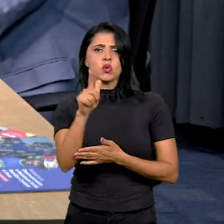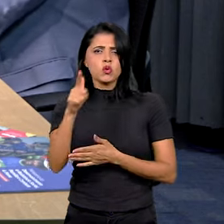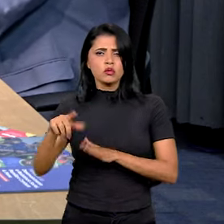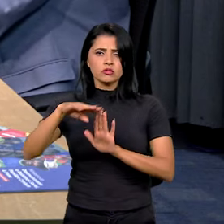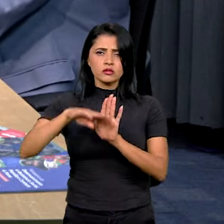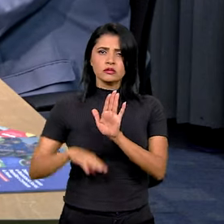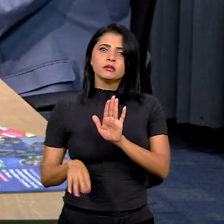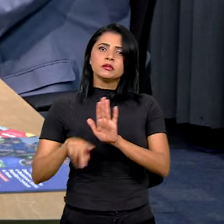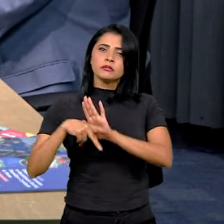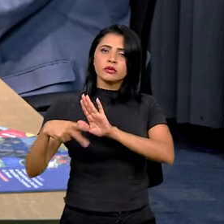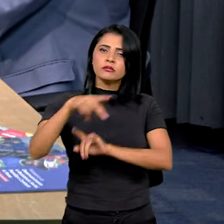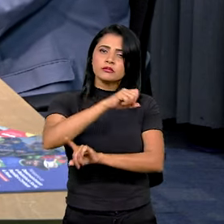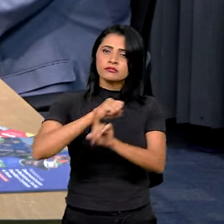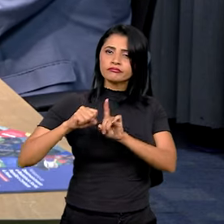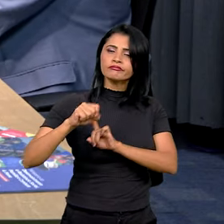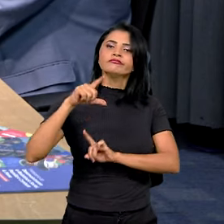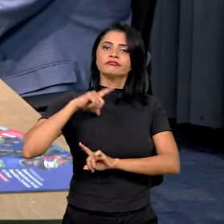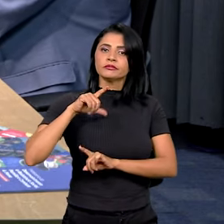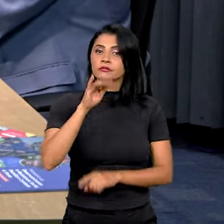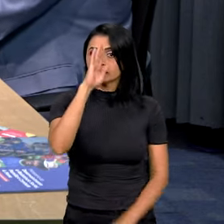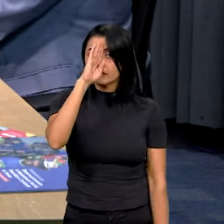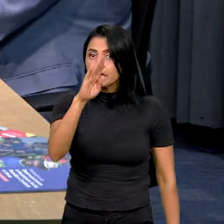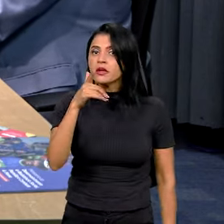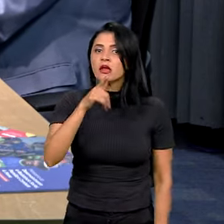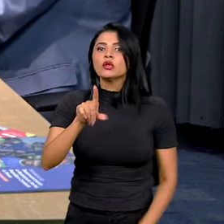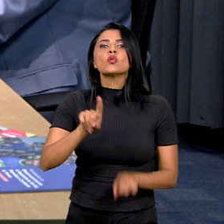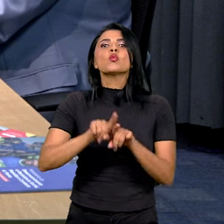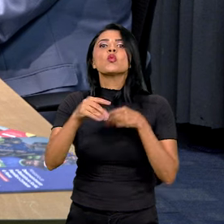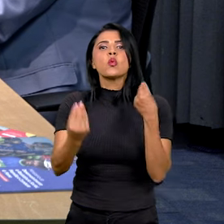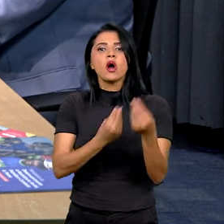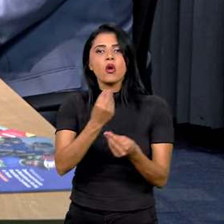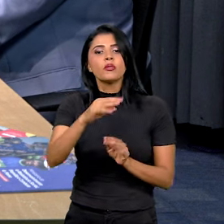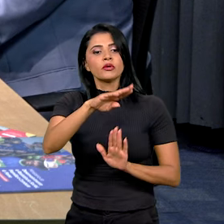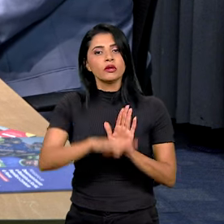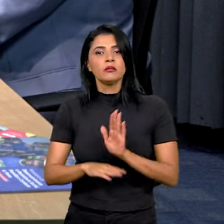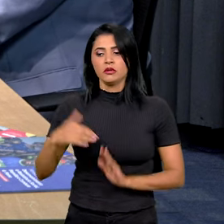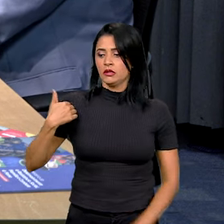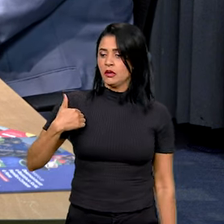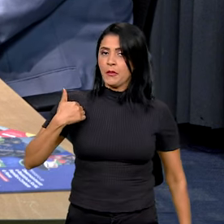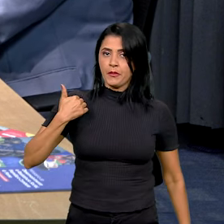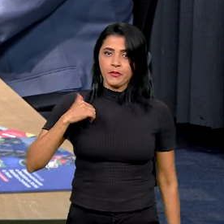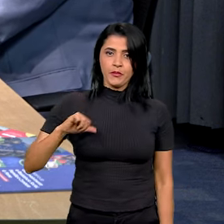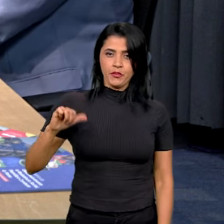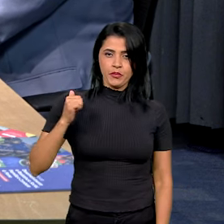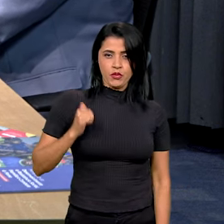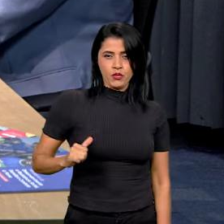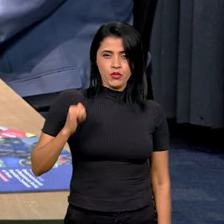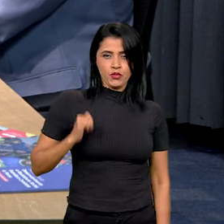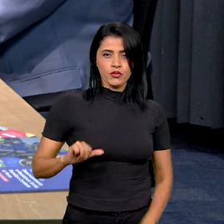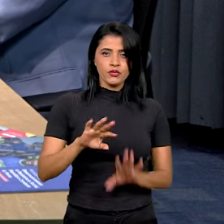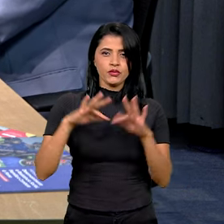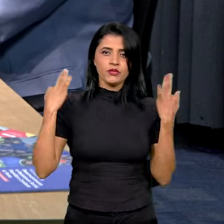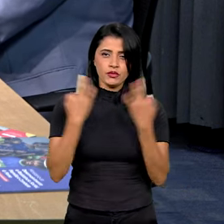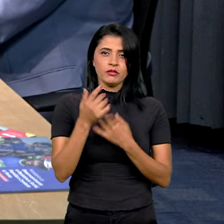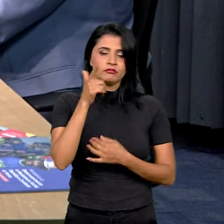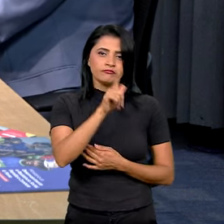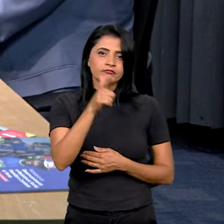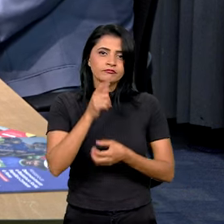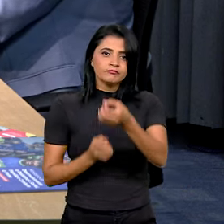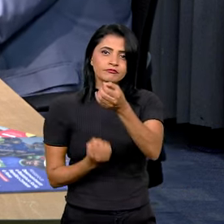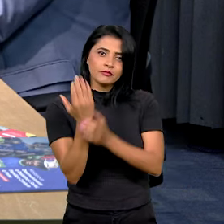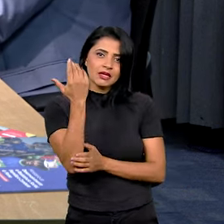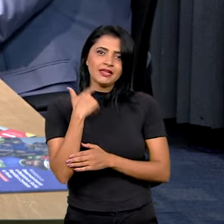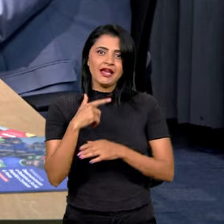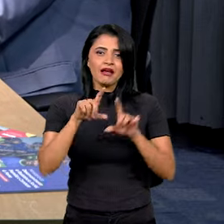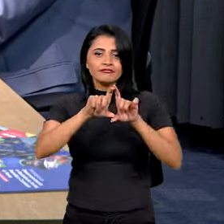quanto de todos os programas sociais que Dele vem principalmente o bolsa família aí num espaço em que a gente consiga construir aí o que tá